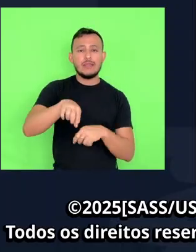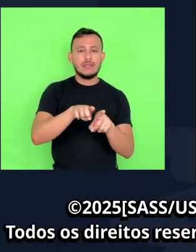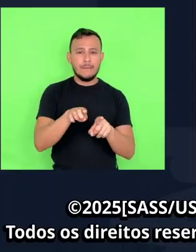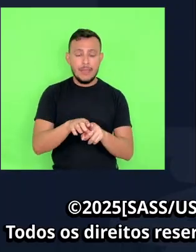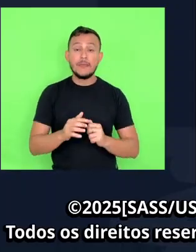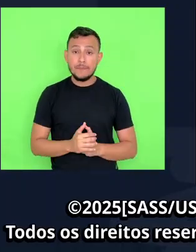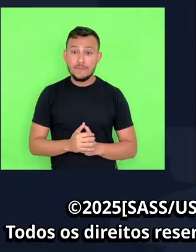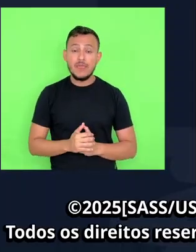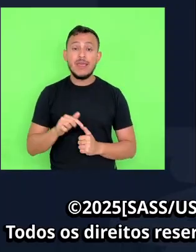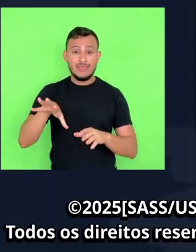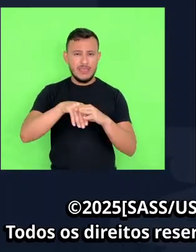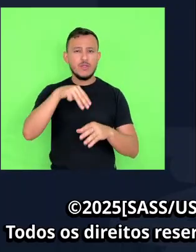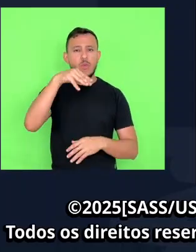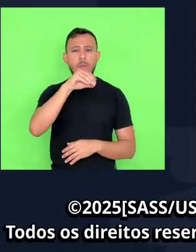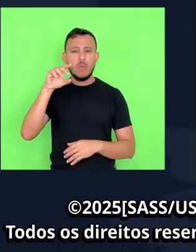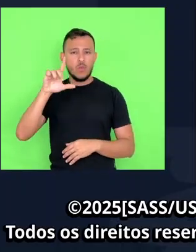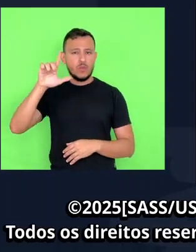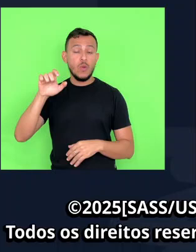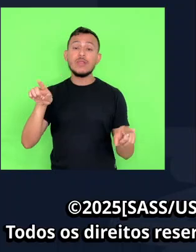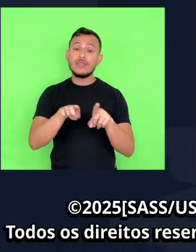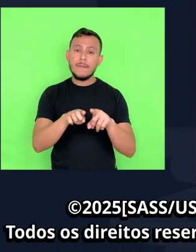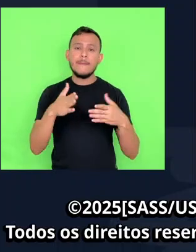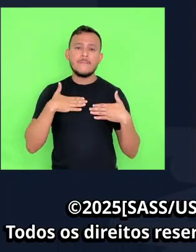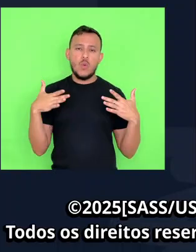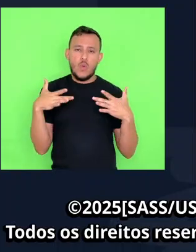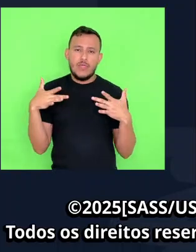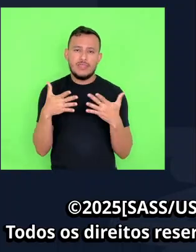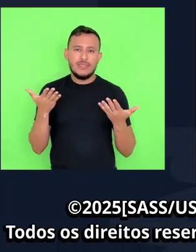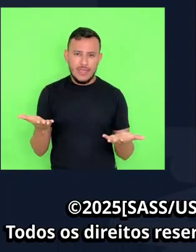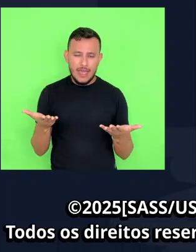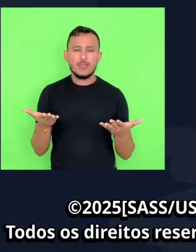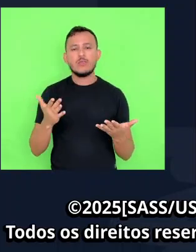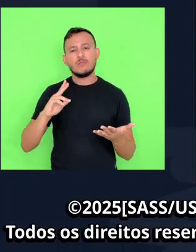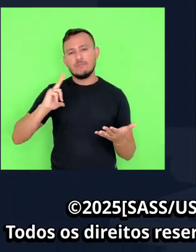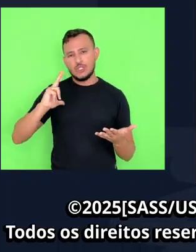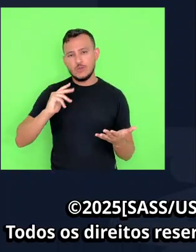via Moodle, mas também deixo o meu contato